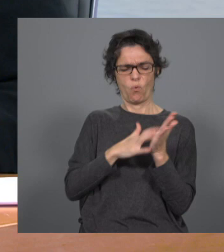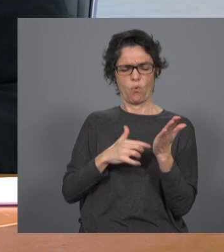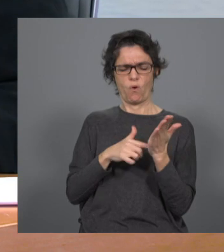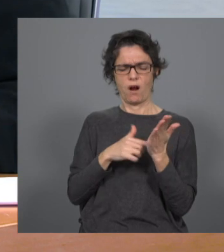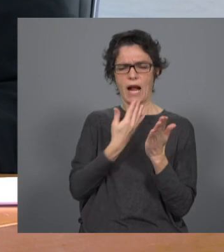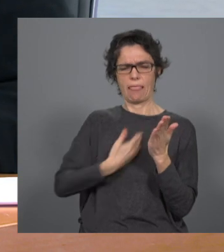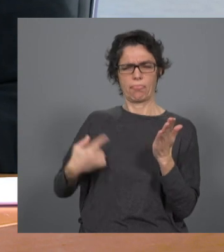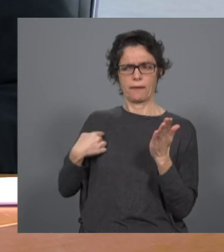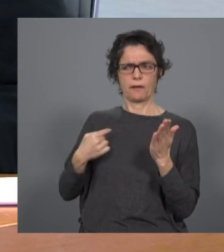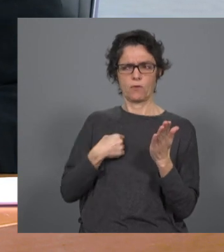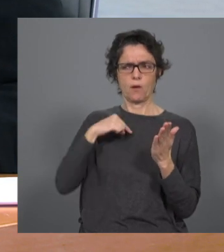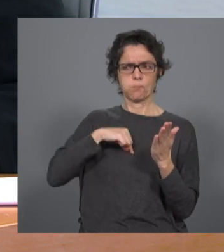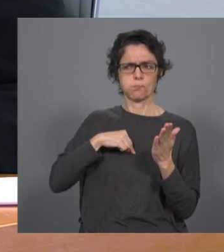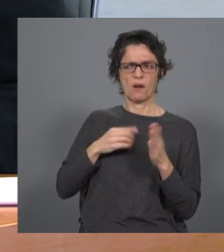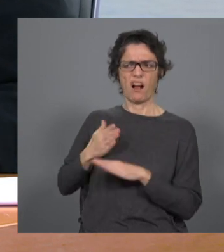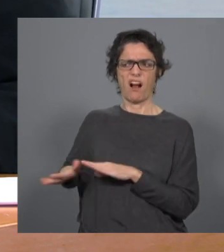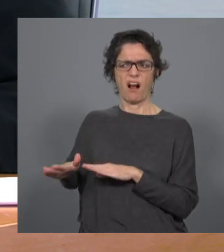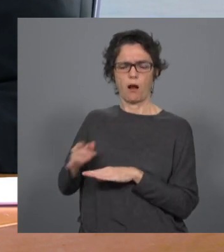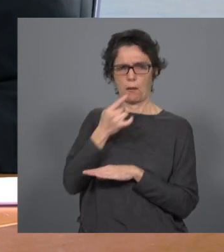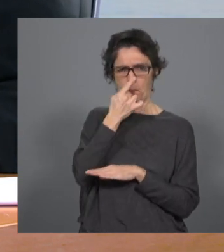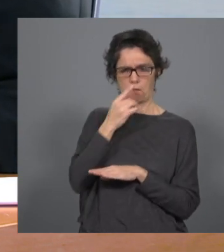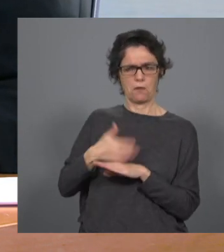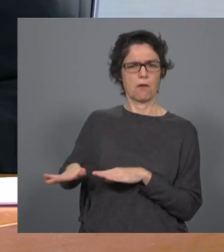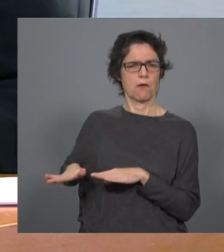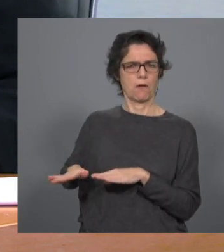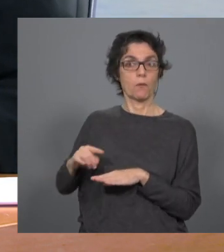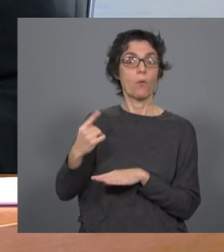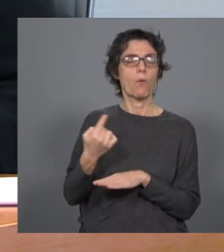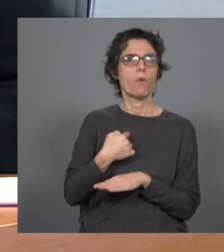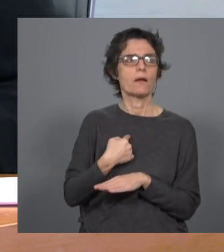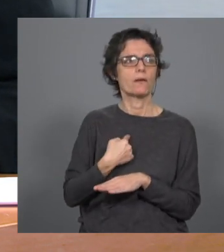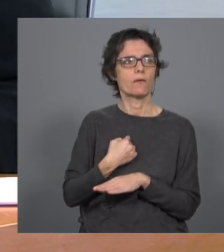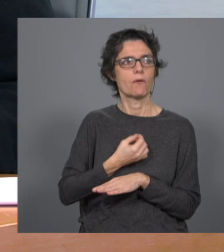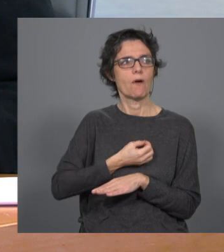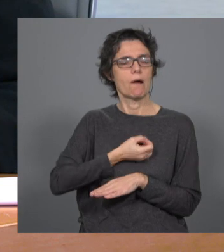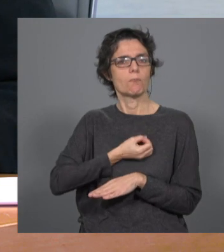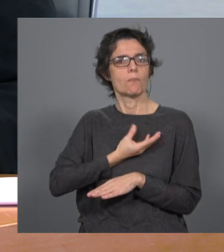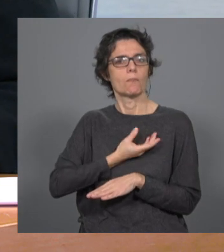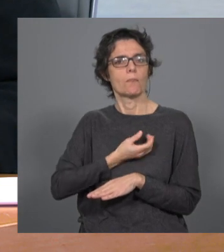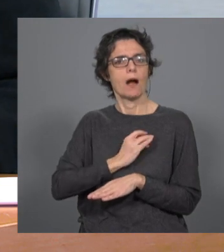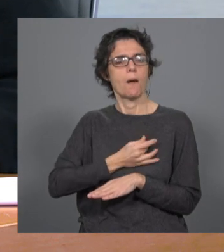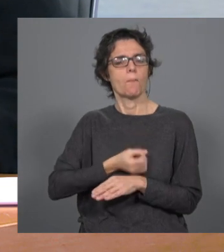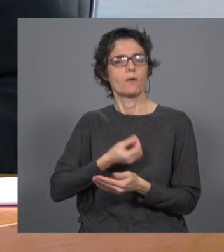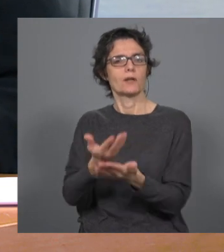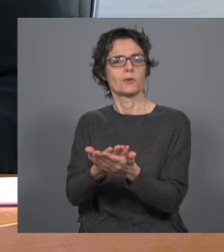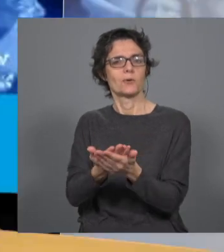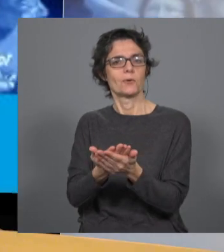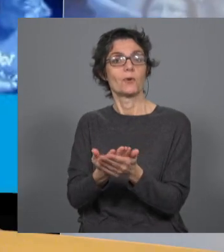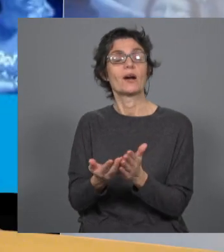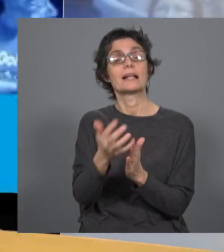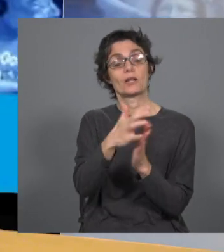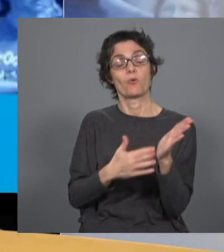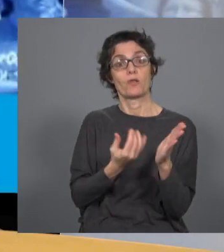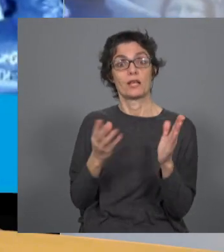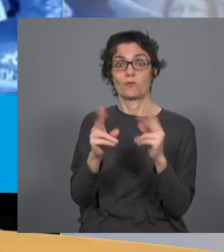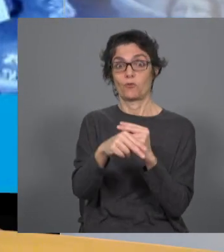o separar, o excluir, ou então se refletem a lei do amor que Jesus nos confiou. Há aqui desde logo esta atitude do